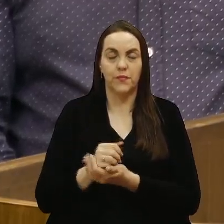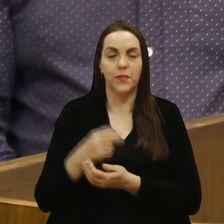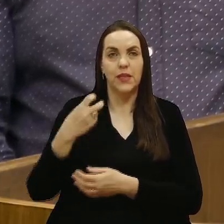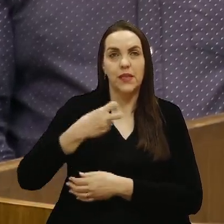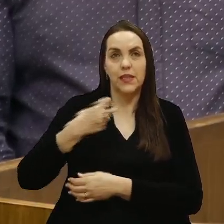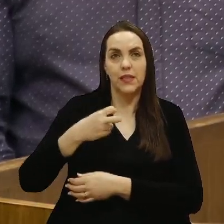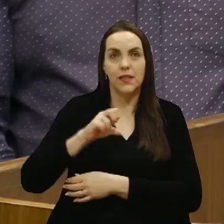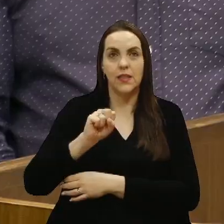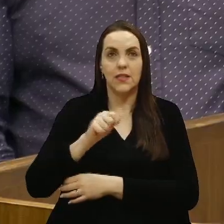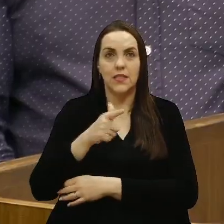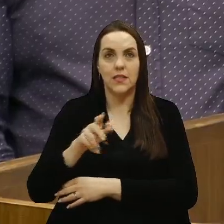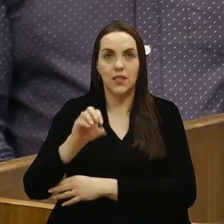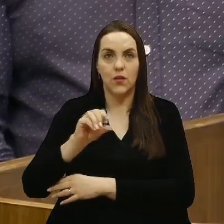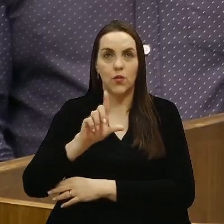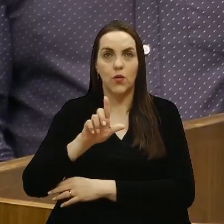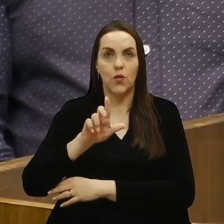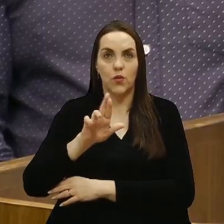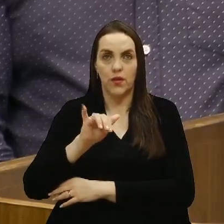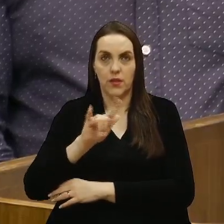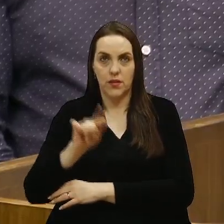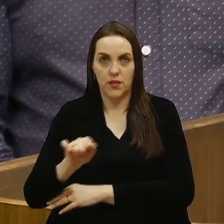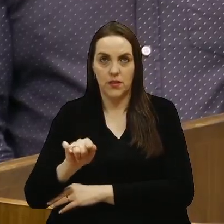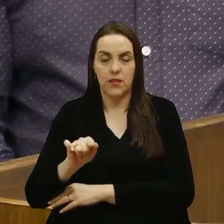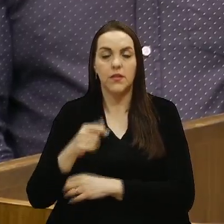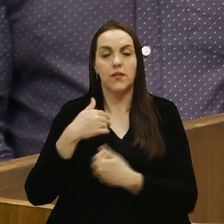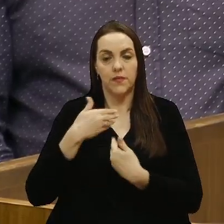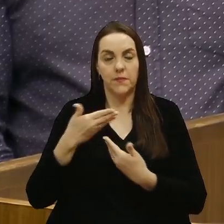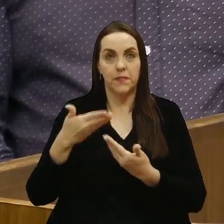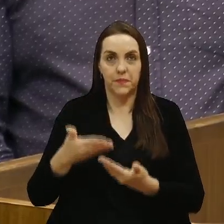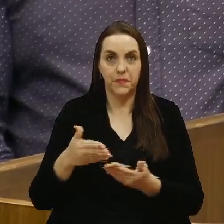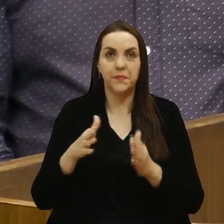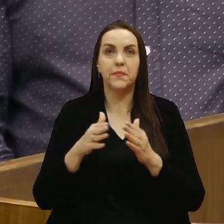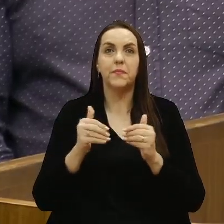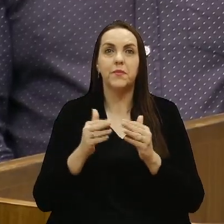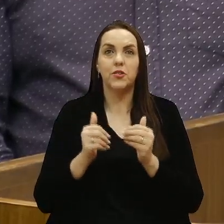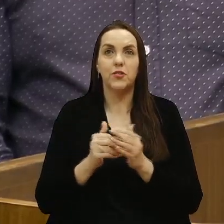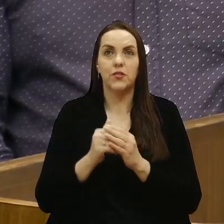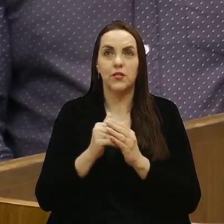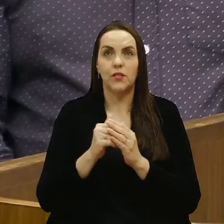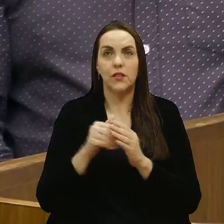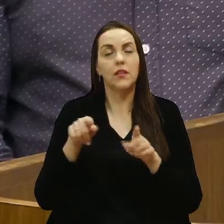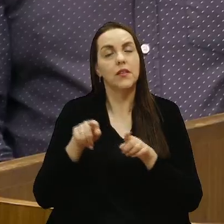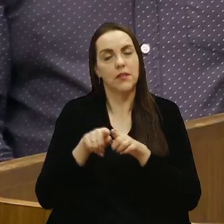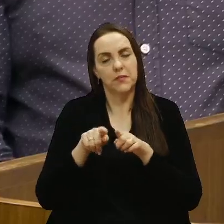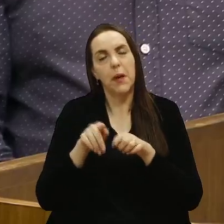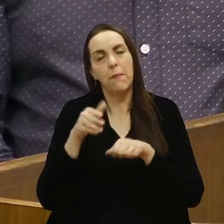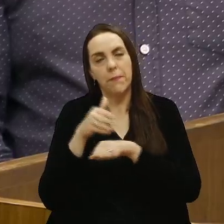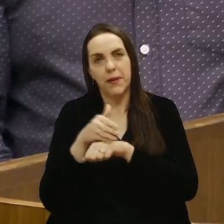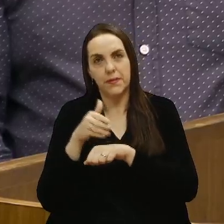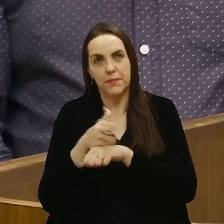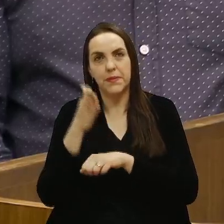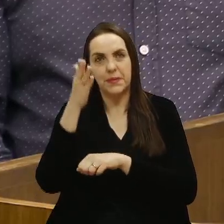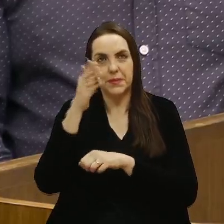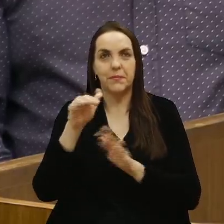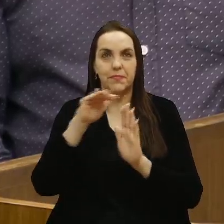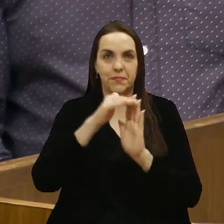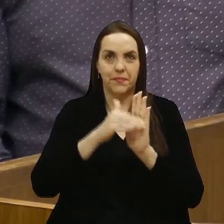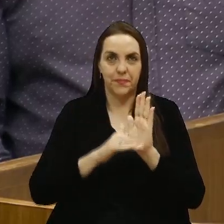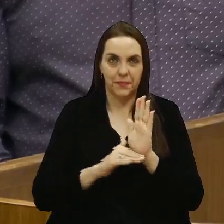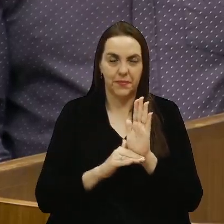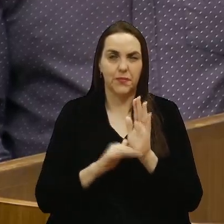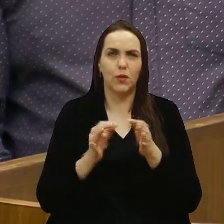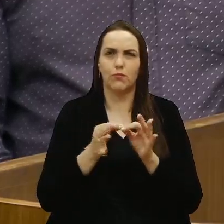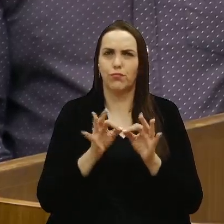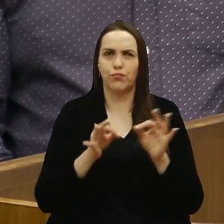Luís. Nós viemos aqui até os senhores pedir, além da participação dos senhores na nossa programação, que é vasta